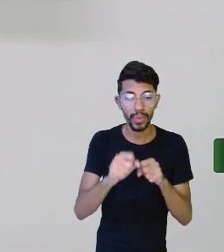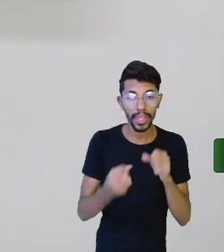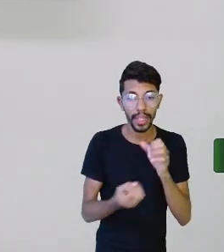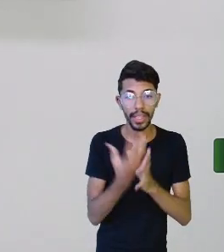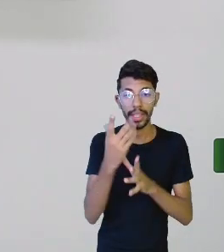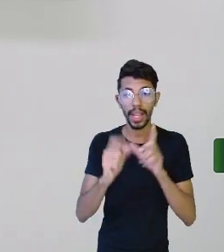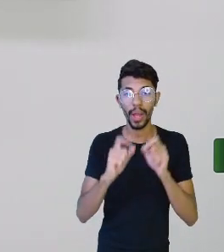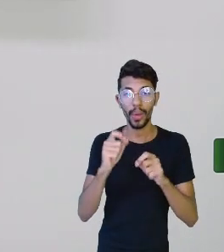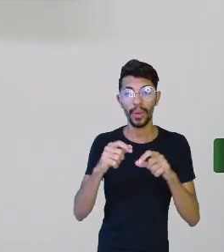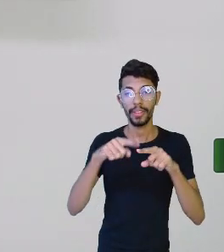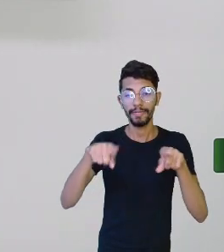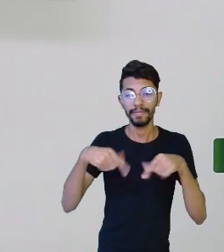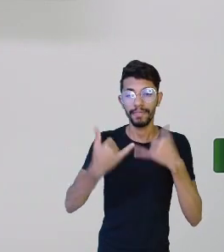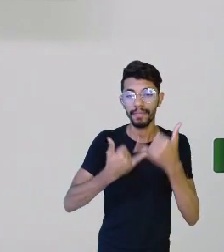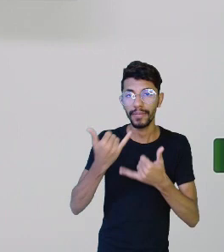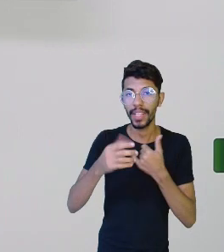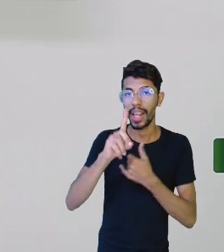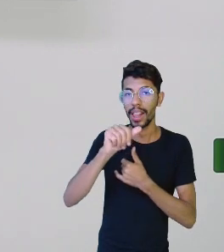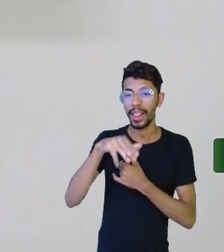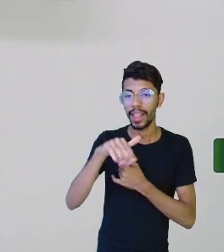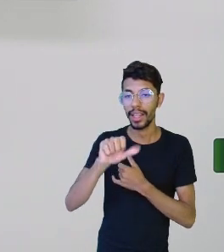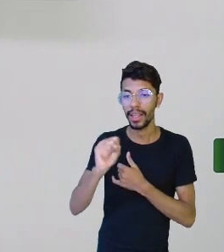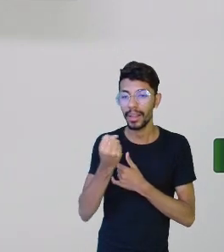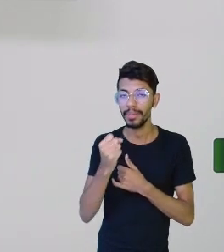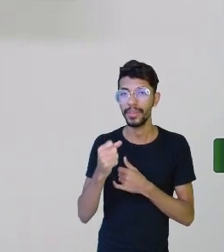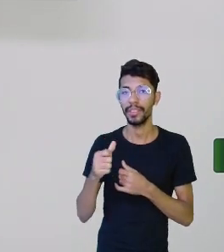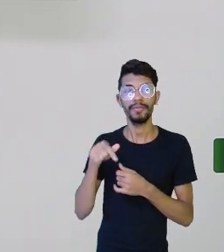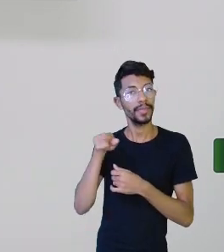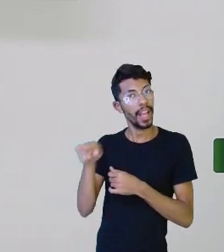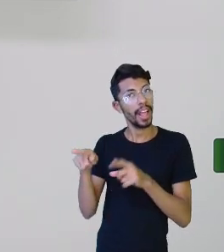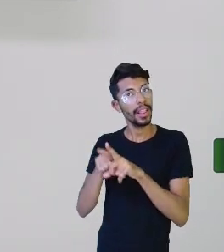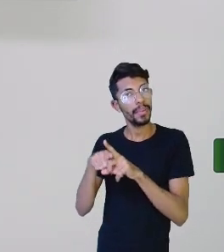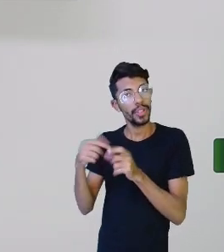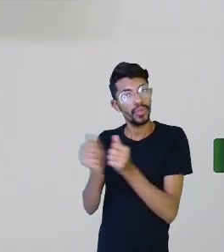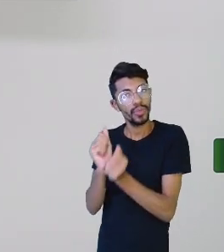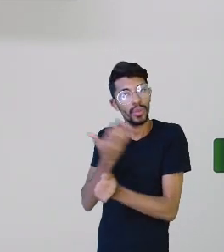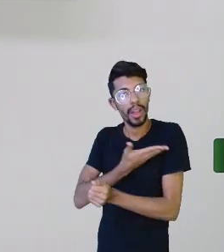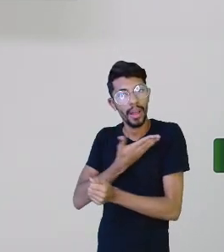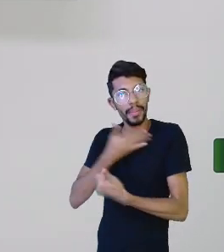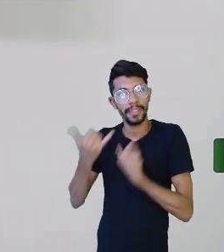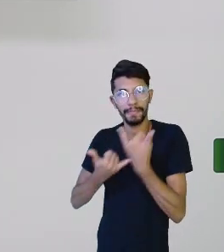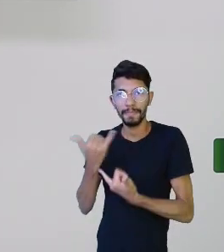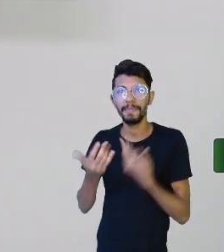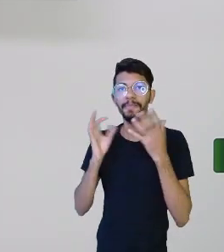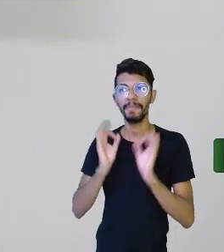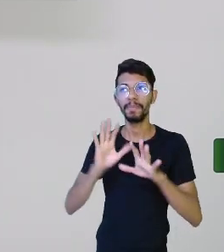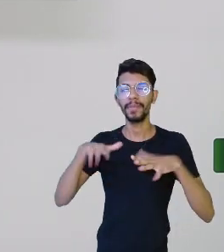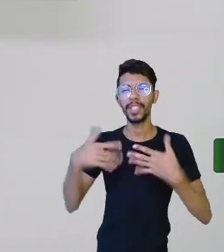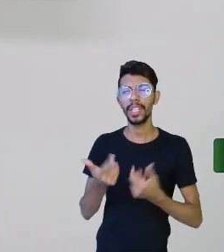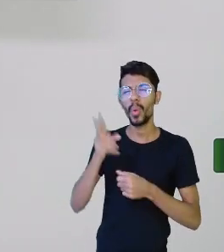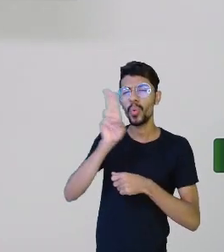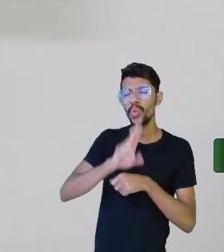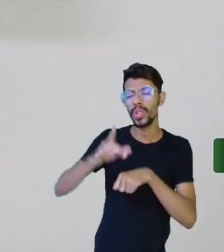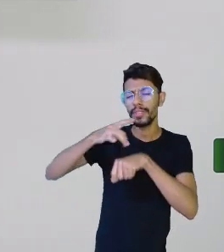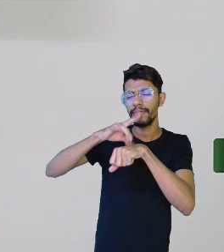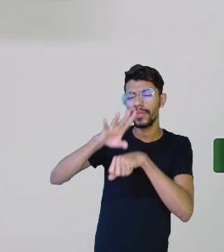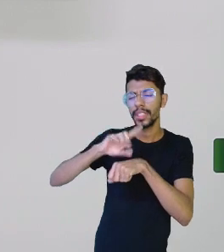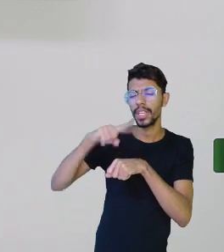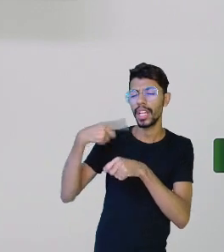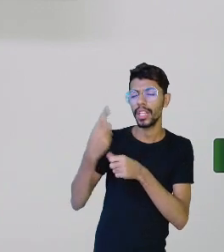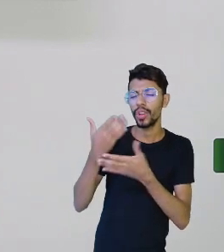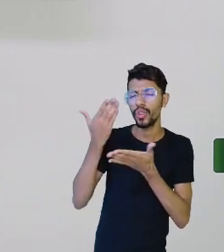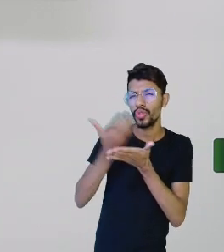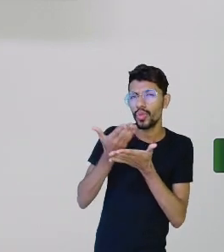damas para ela e para as amigas dela. E aí, pegando a dica que nós vimos lá agora